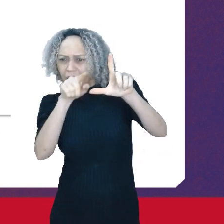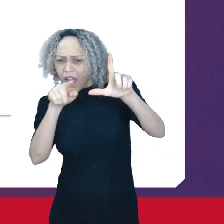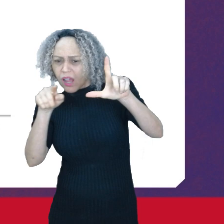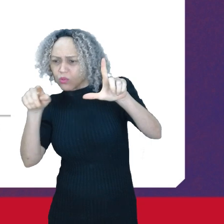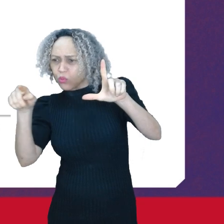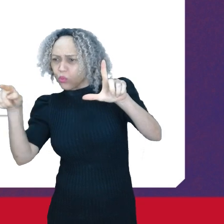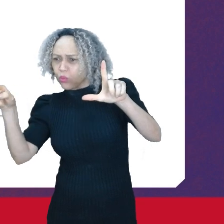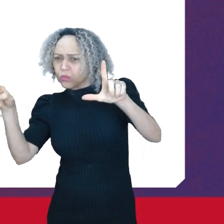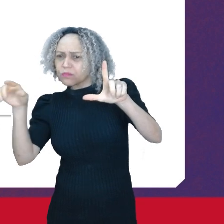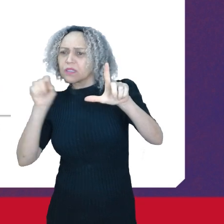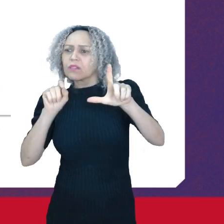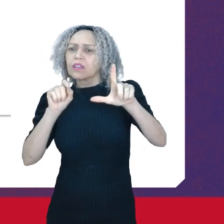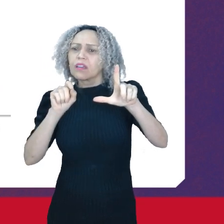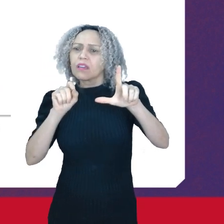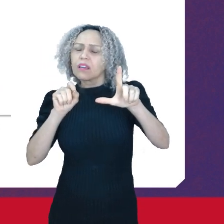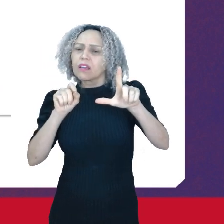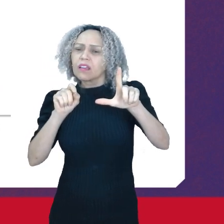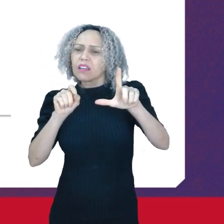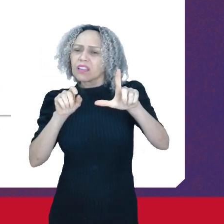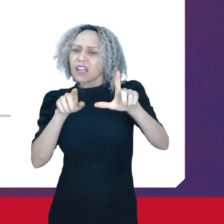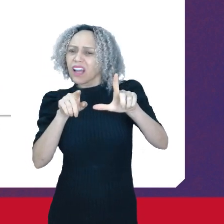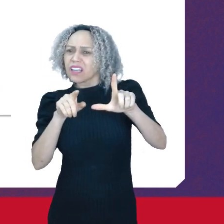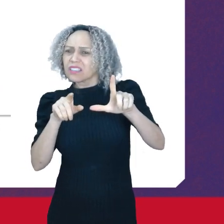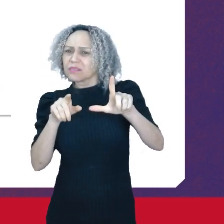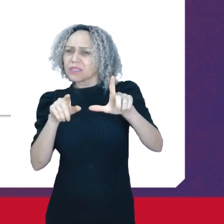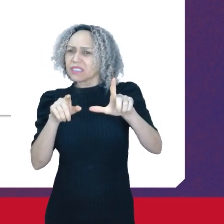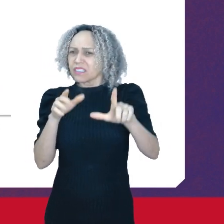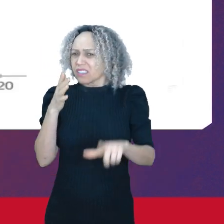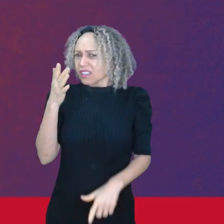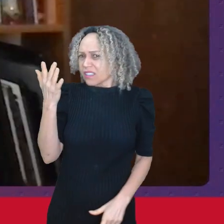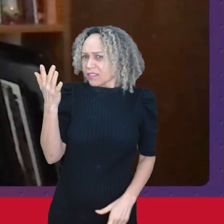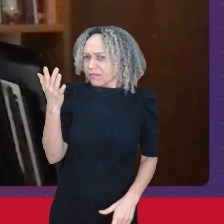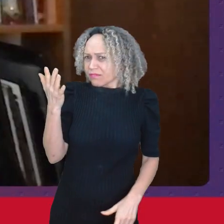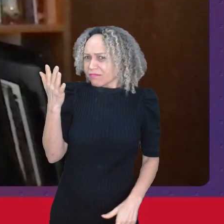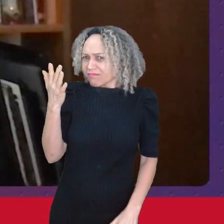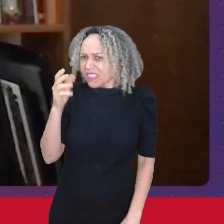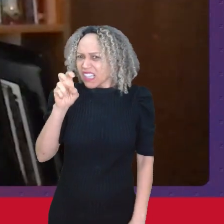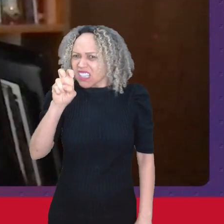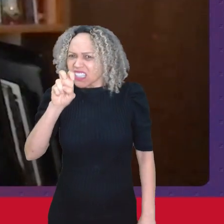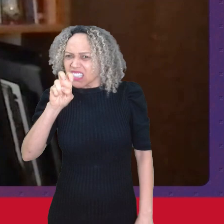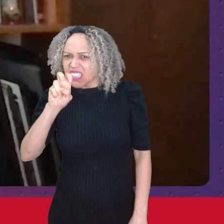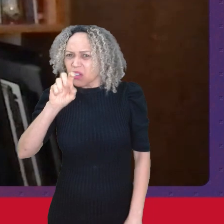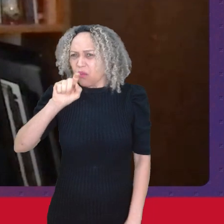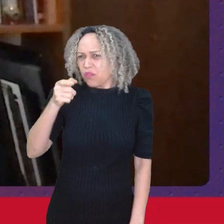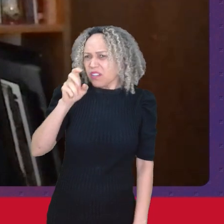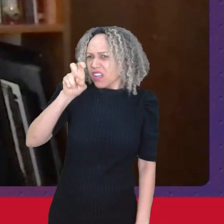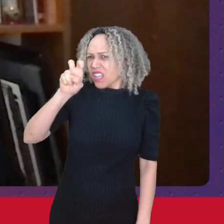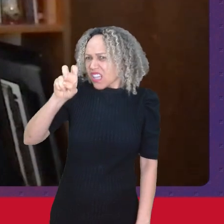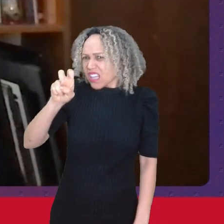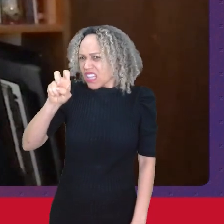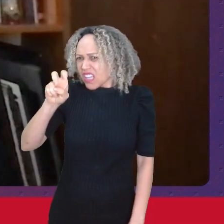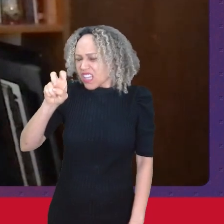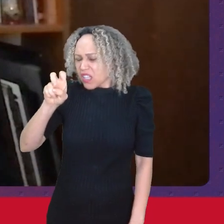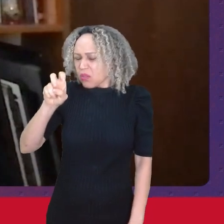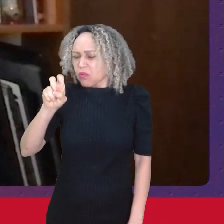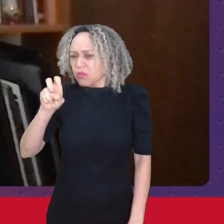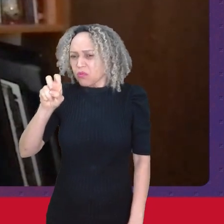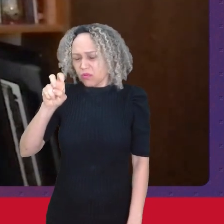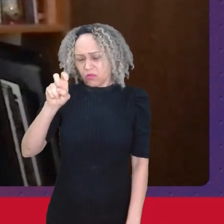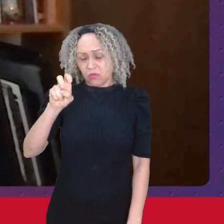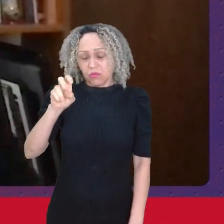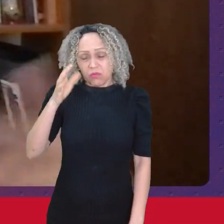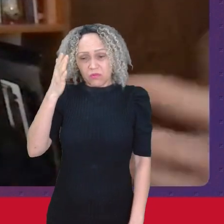de insegurança alimentar, ou seja, não tinham segurança se iam comer no mês que vem, não sabiam se ia comer, se ia ter recurso para